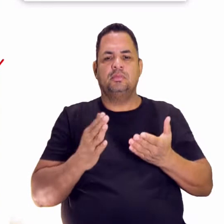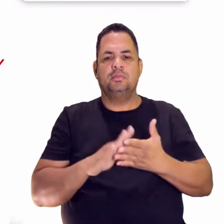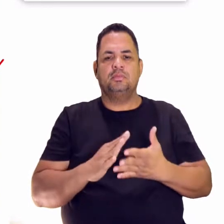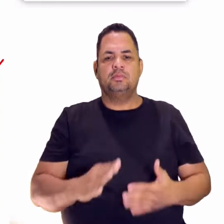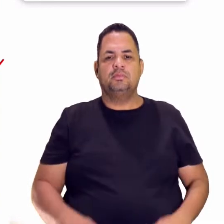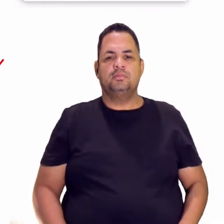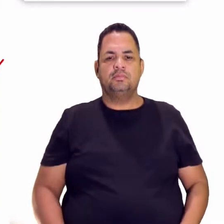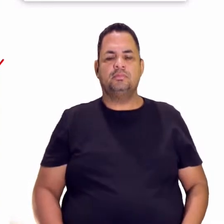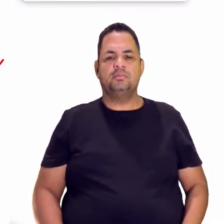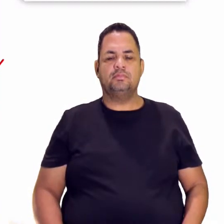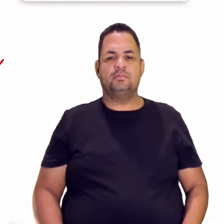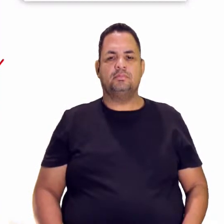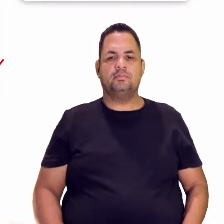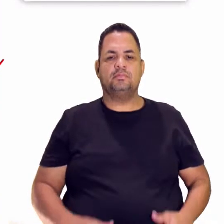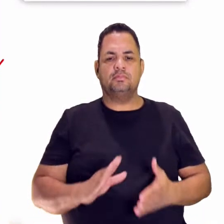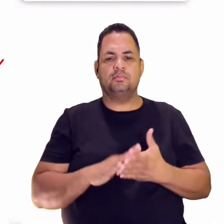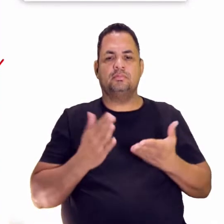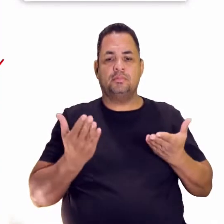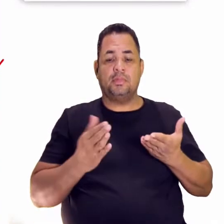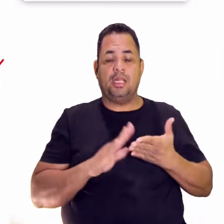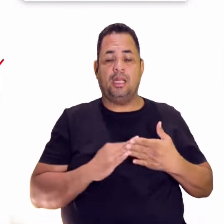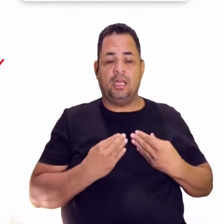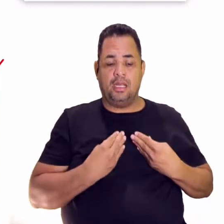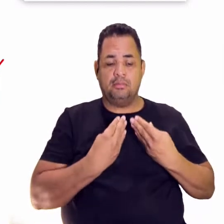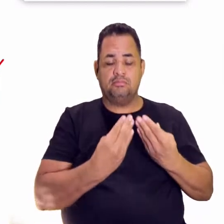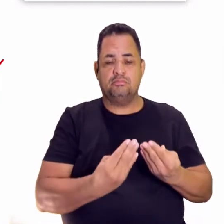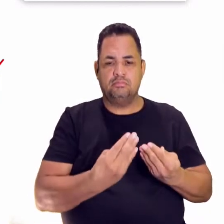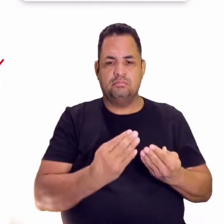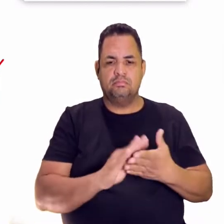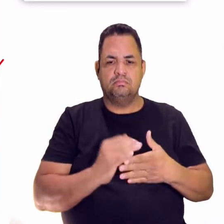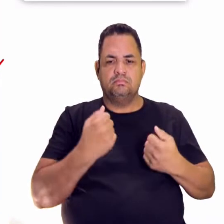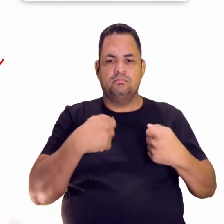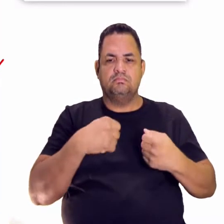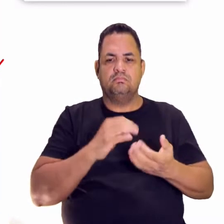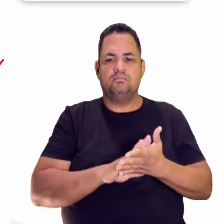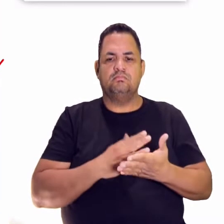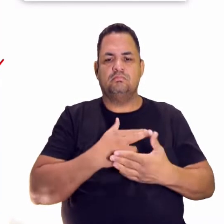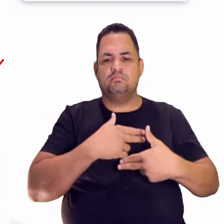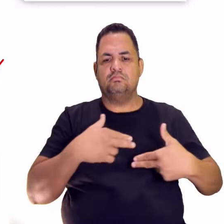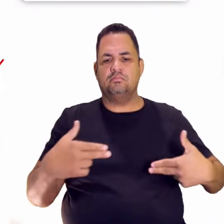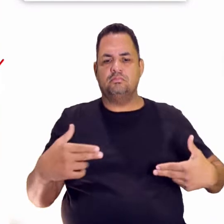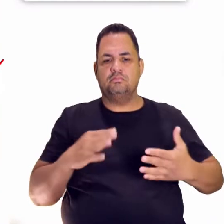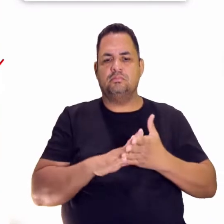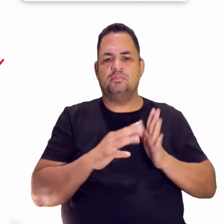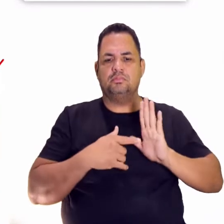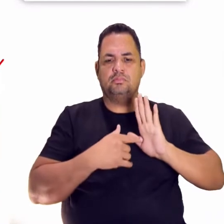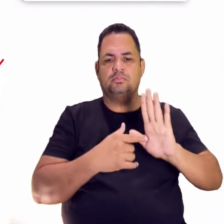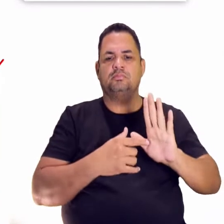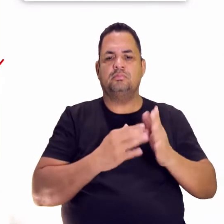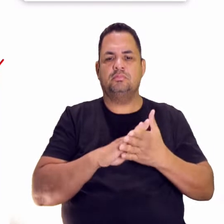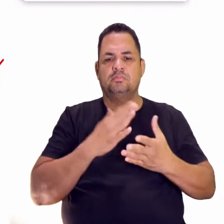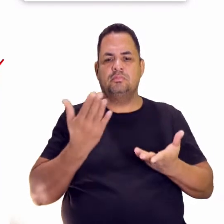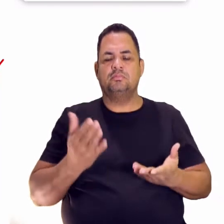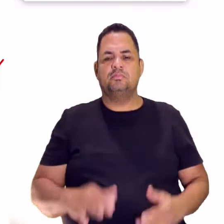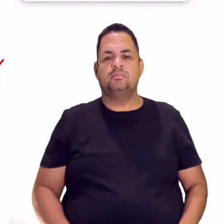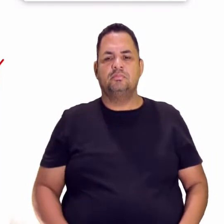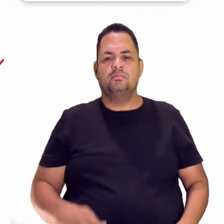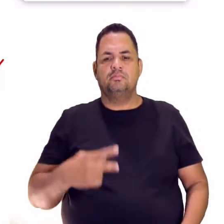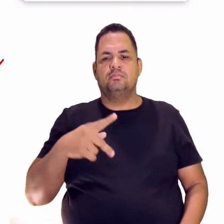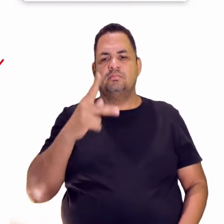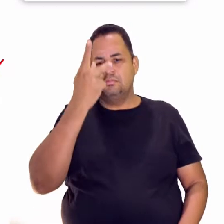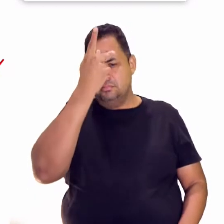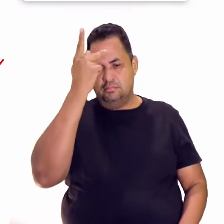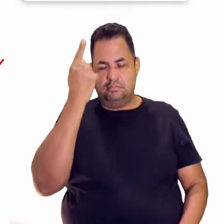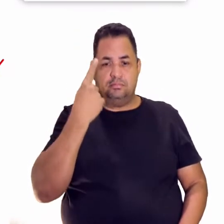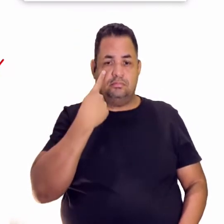assim, dá a condição para que várias coisas sejam veiculadas, sejam colocadas para que as